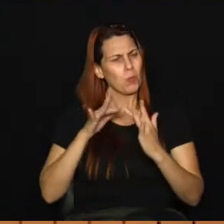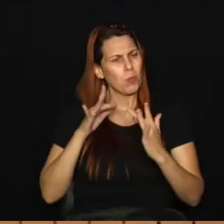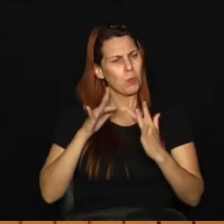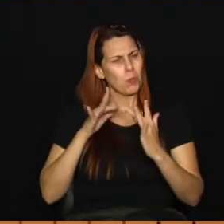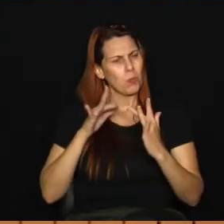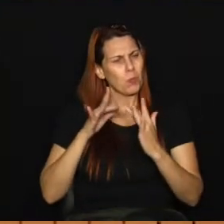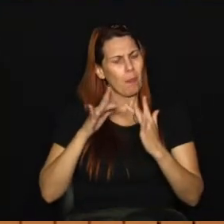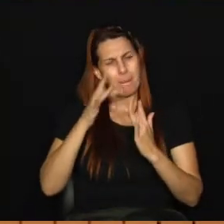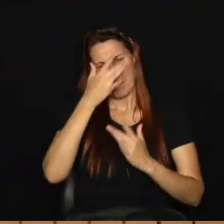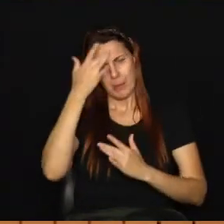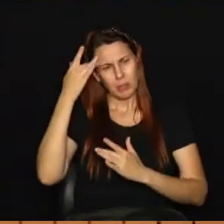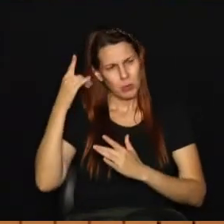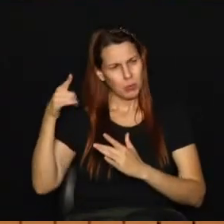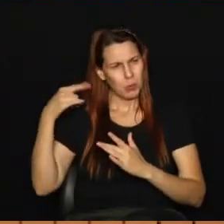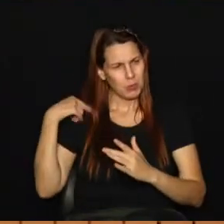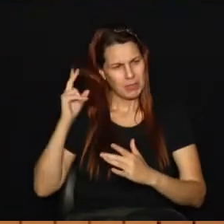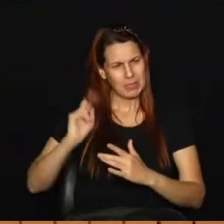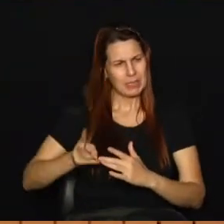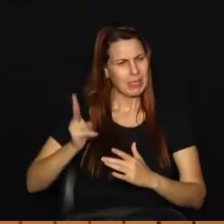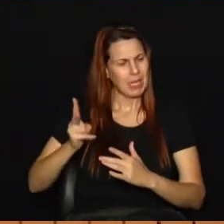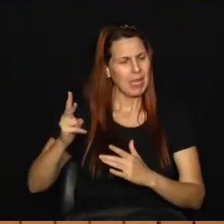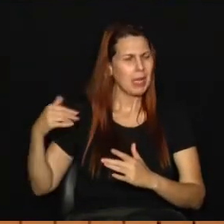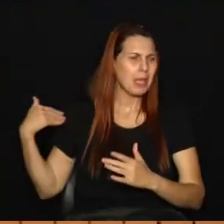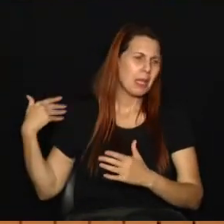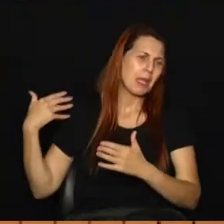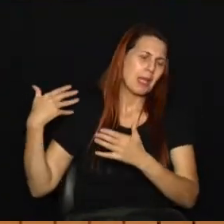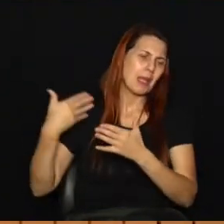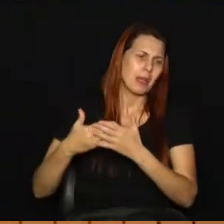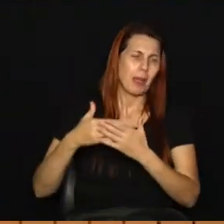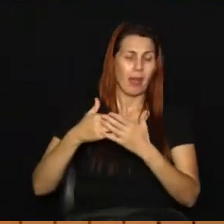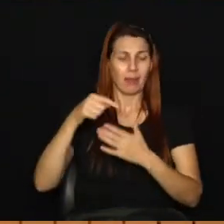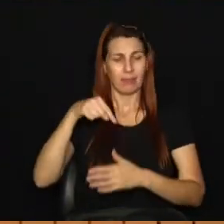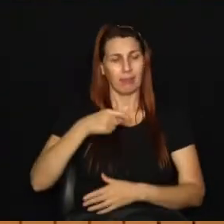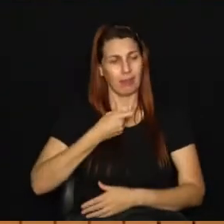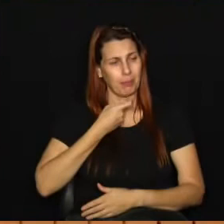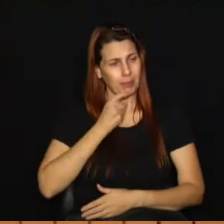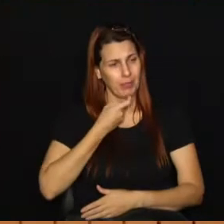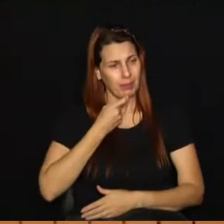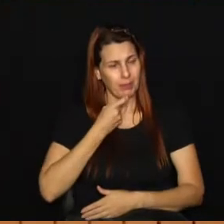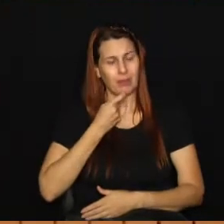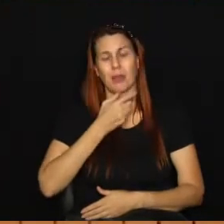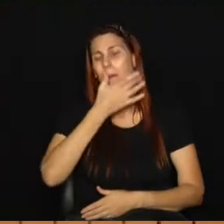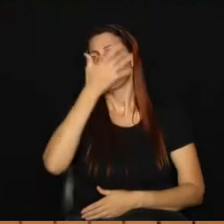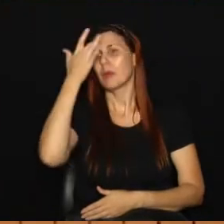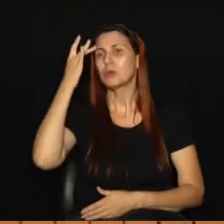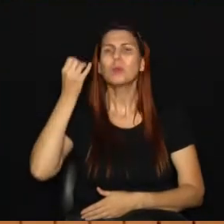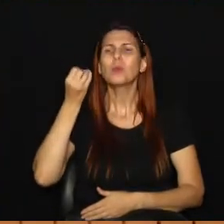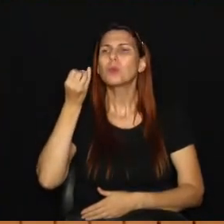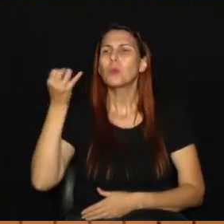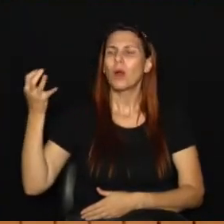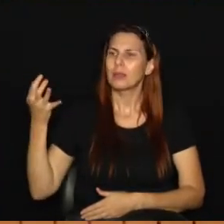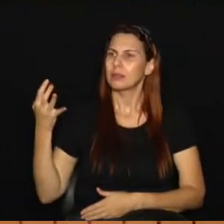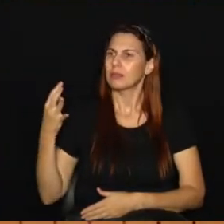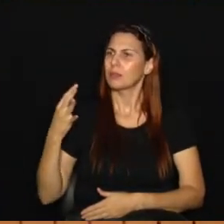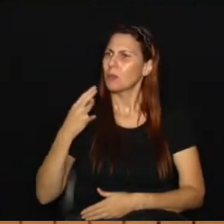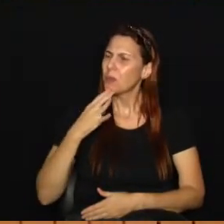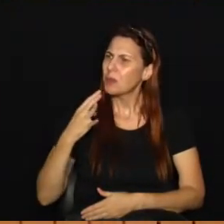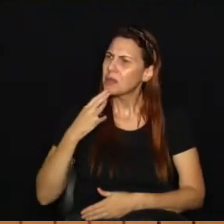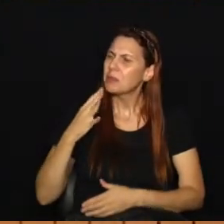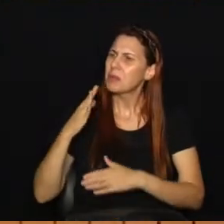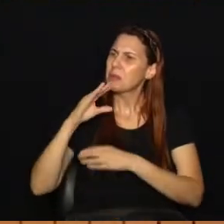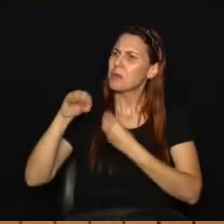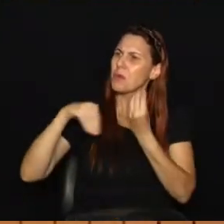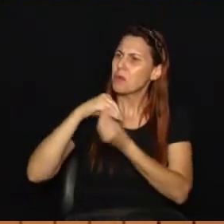de lá até hoje, grandes pessoas. Aqui em Campinas, quantas pessoas também conhecidas do meio